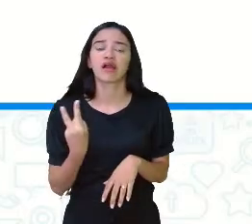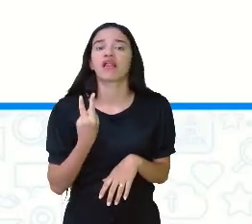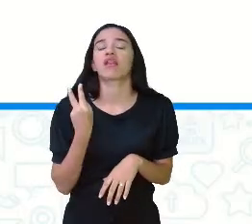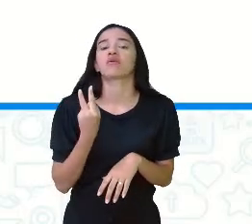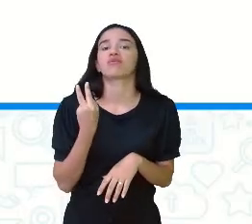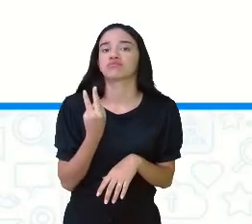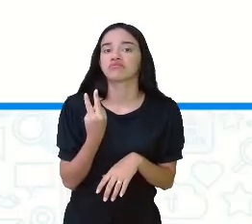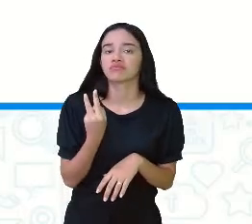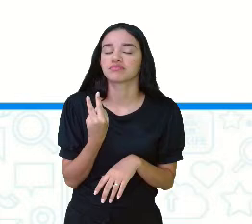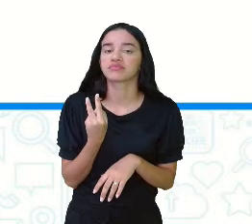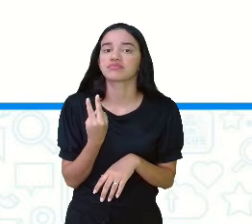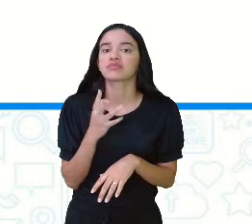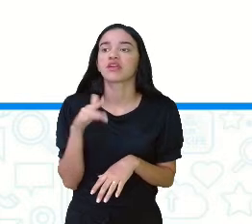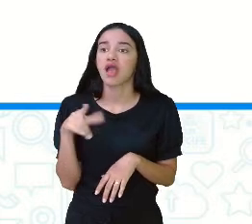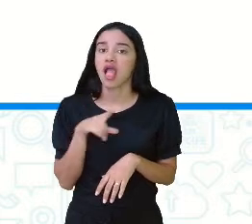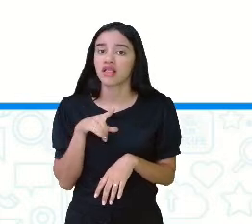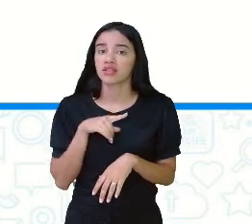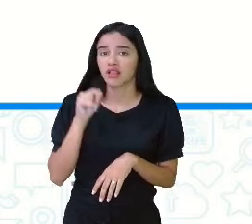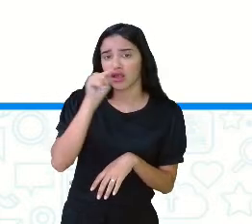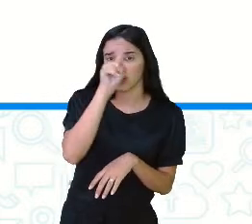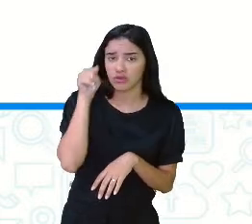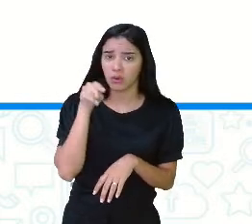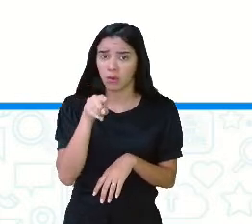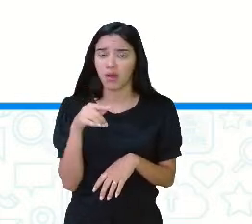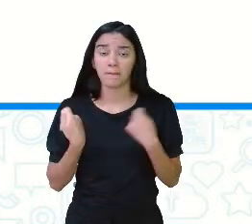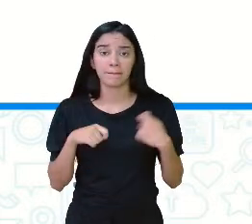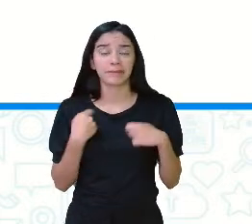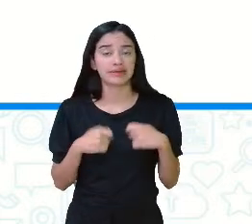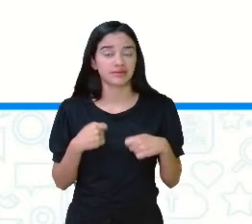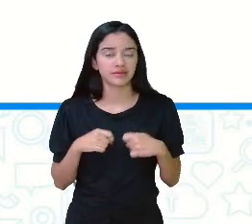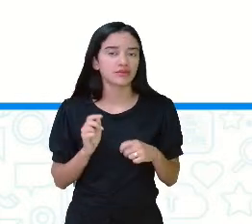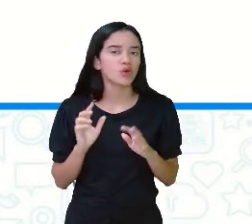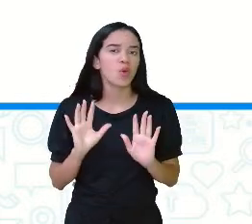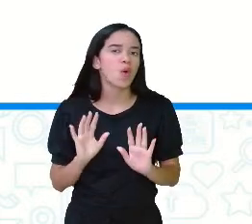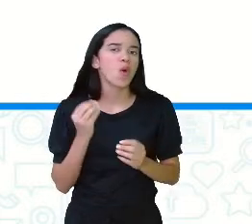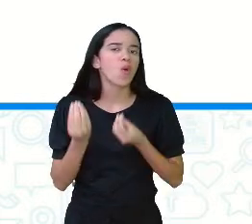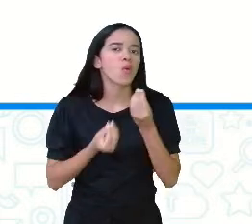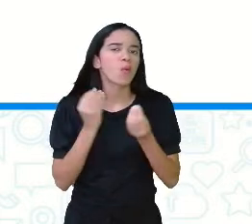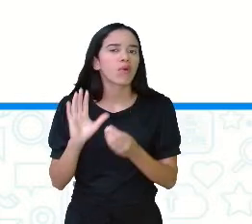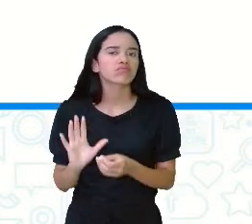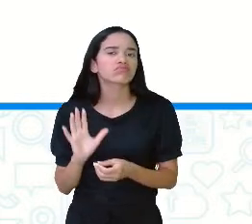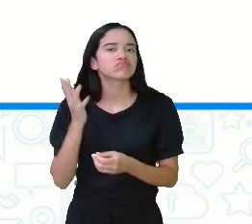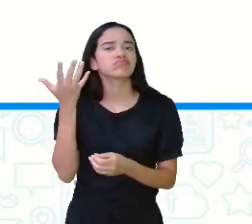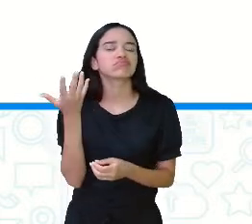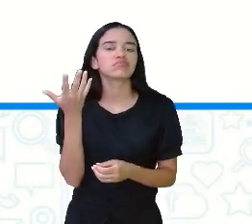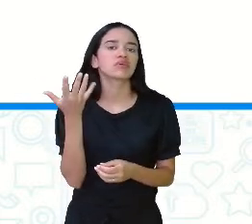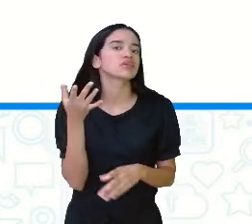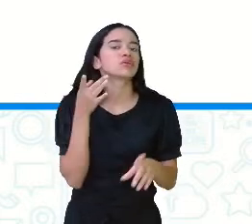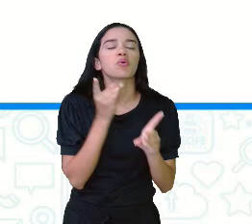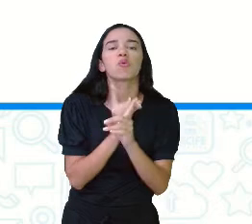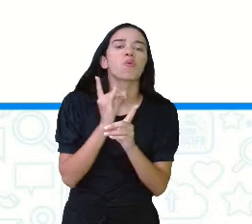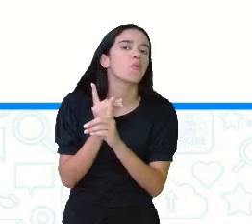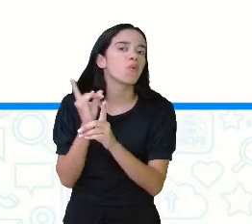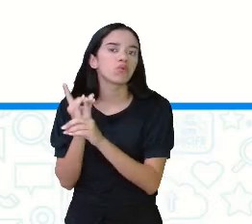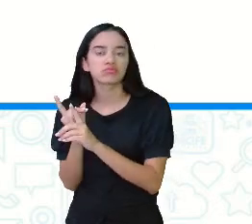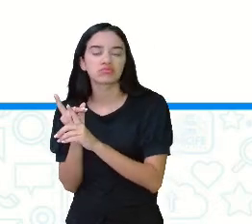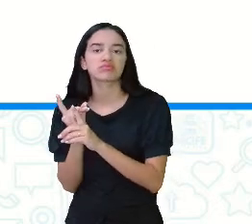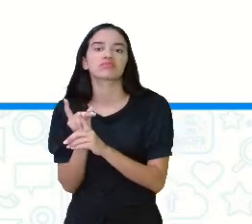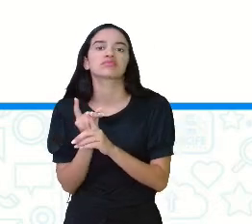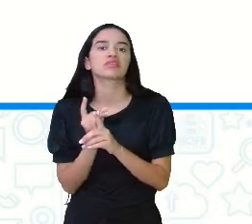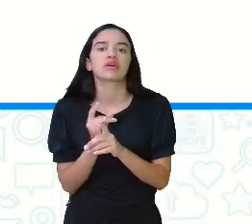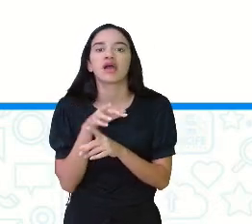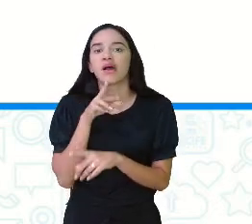valores que tenham interrogação aí. Como é que a gente resolveria? Como a gente encontraria